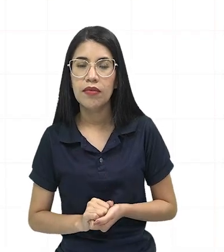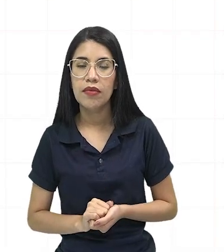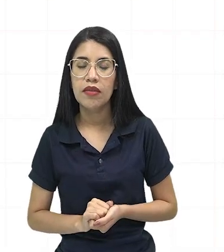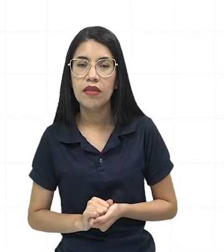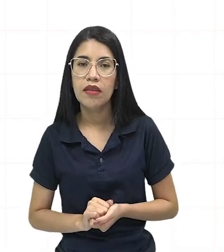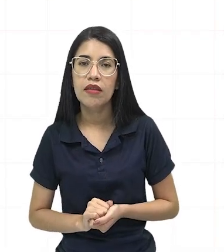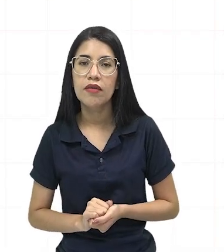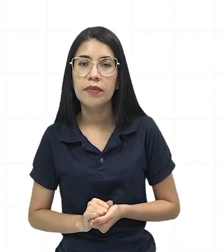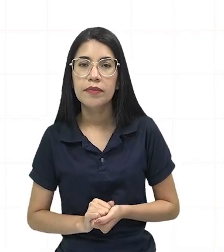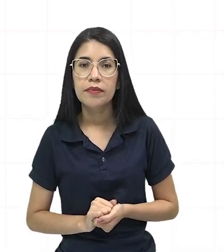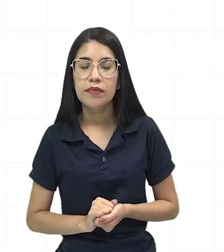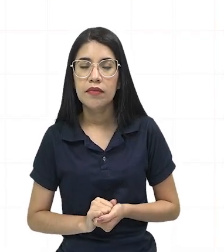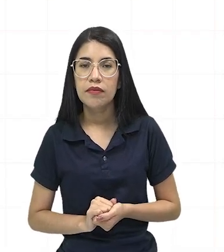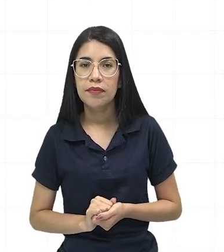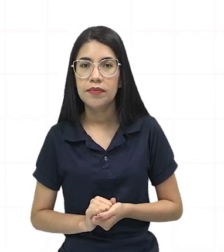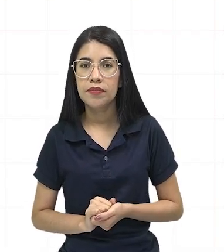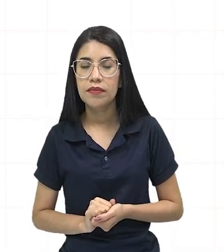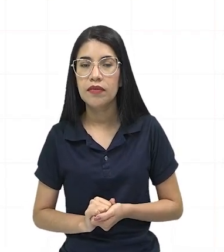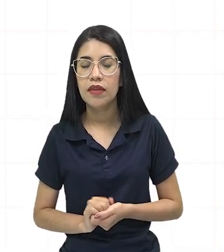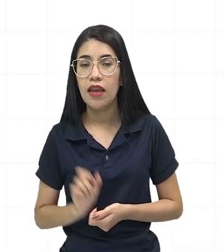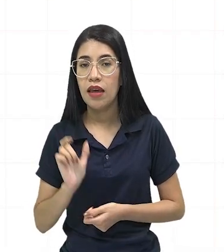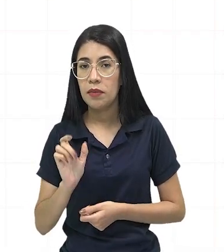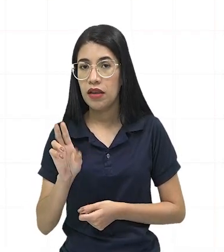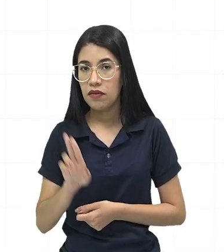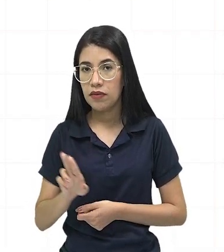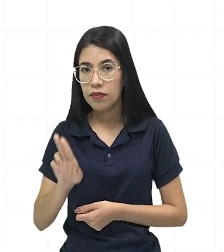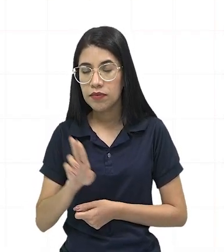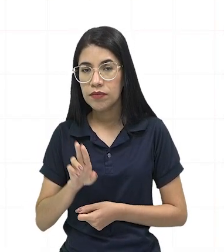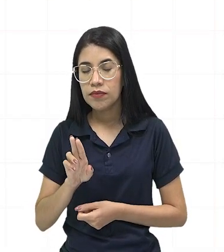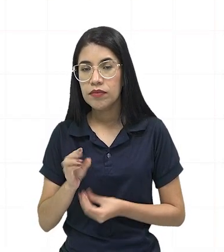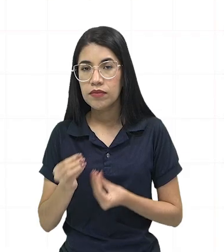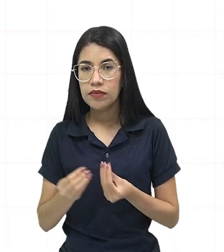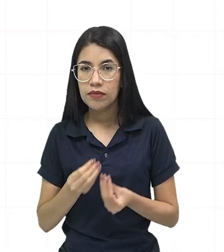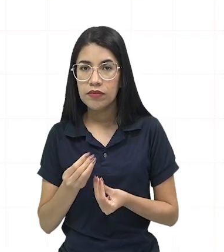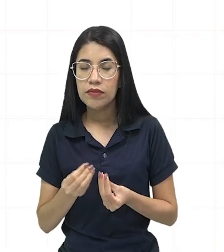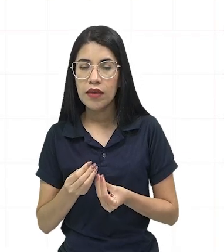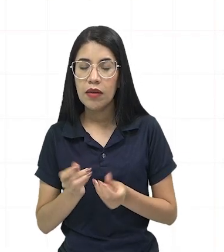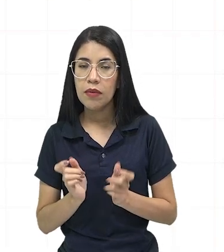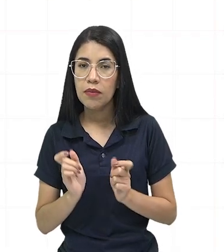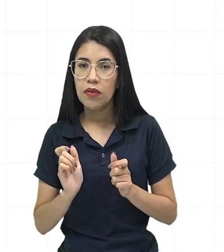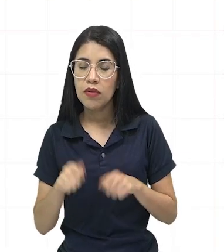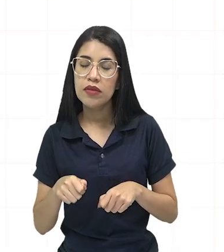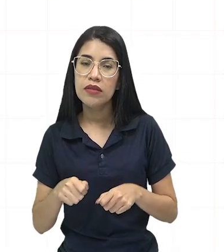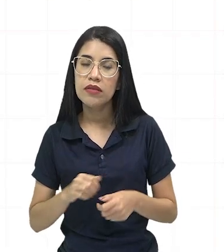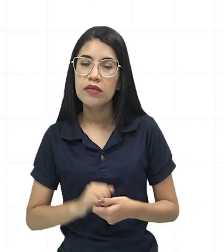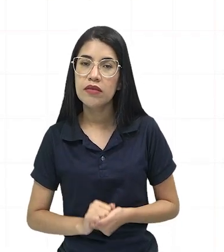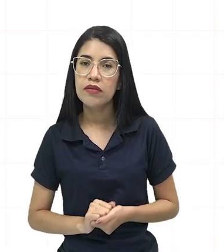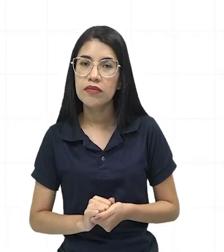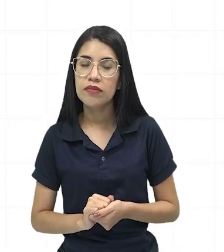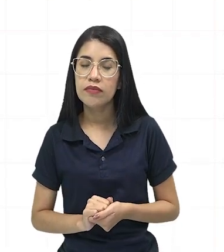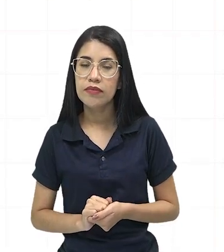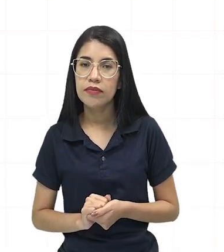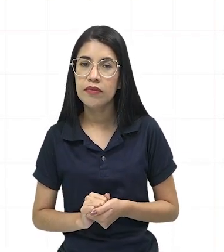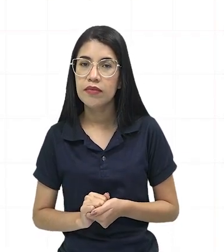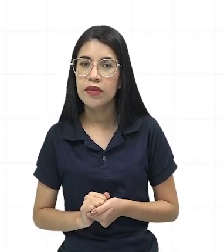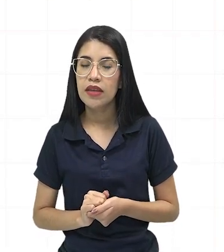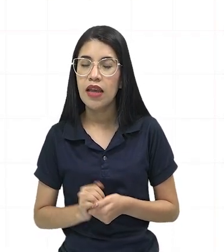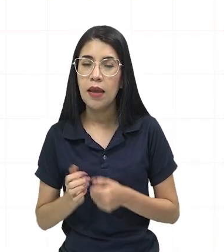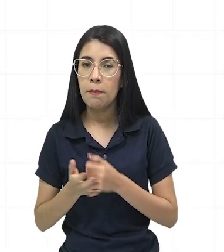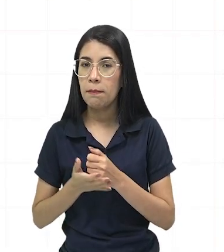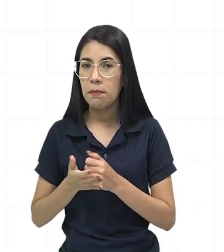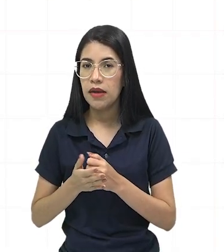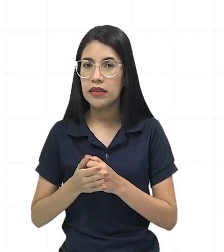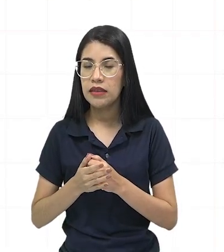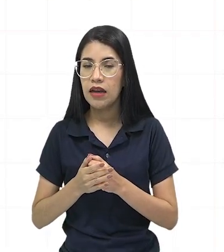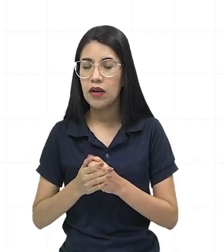esse termo civilizatório, ele é utilizado, tá, como forma de justificar a dominação do